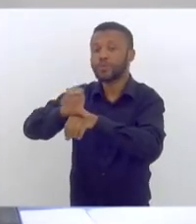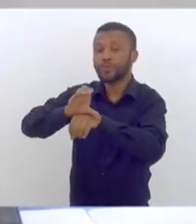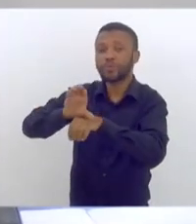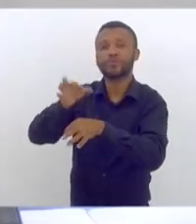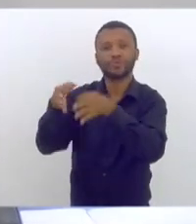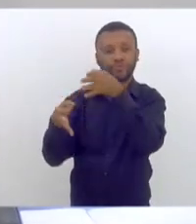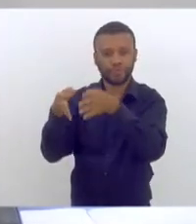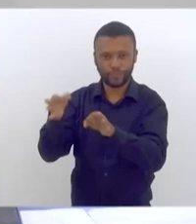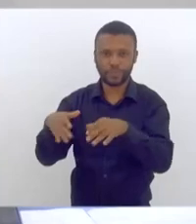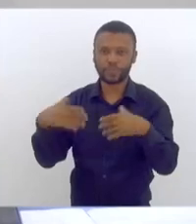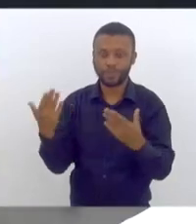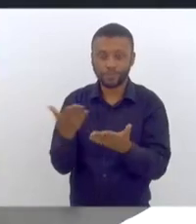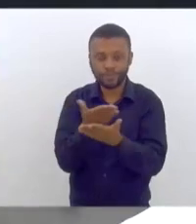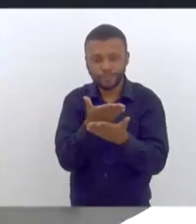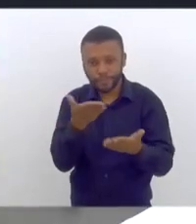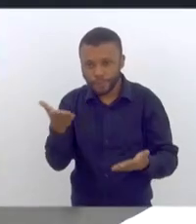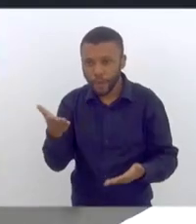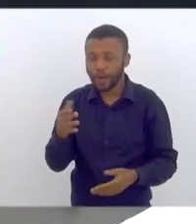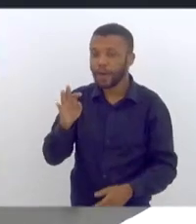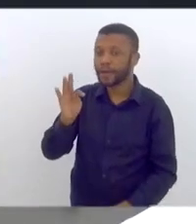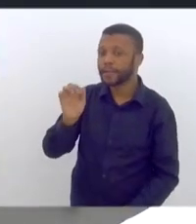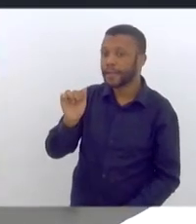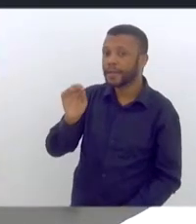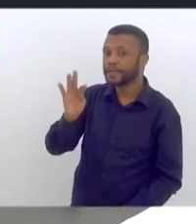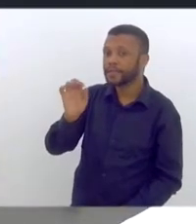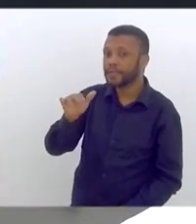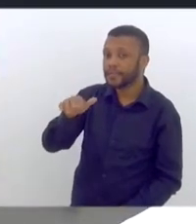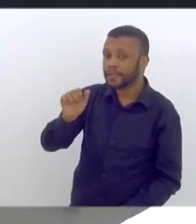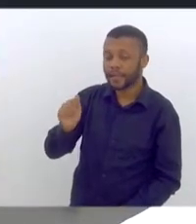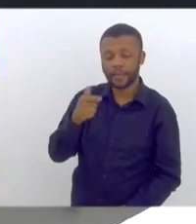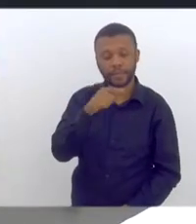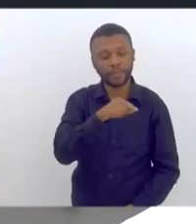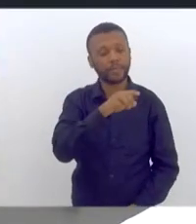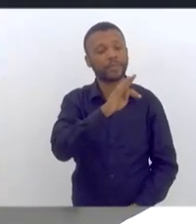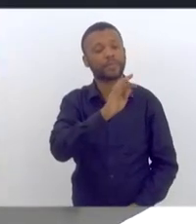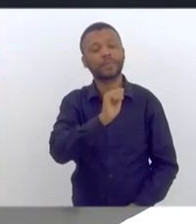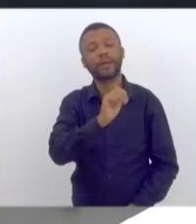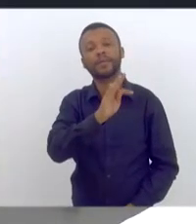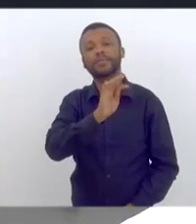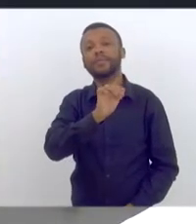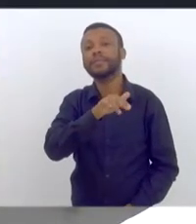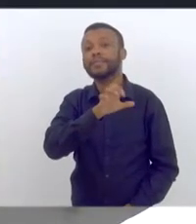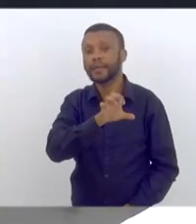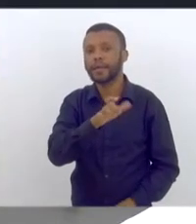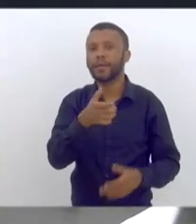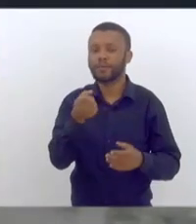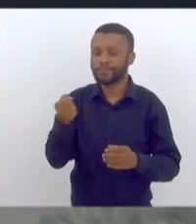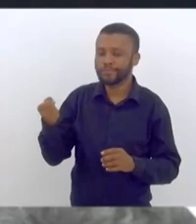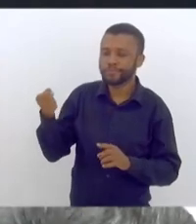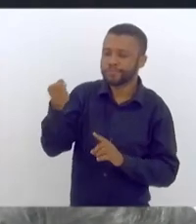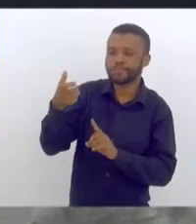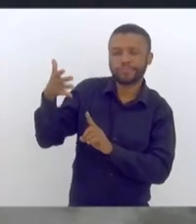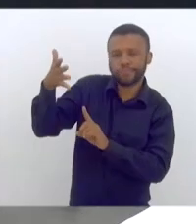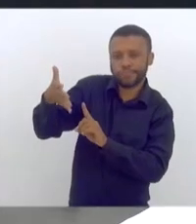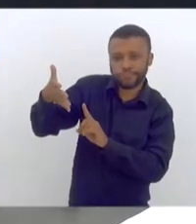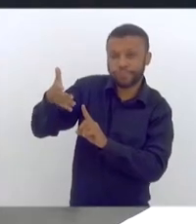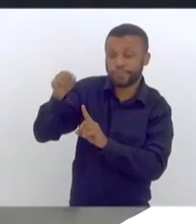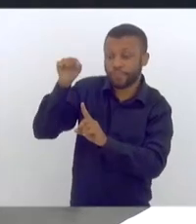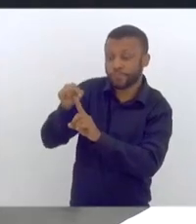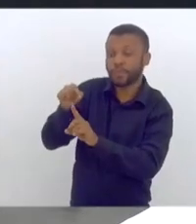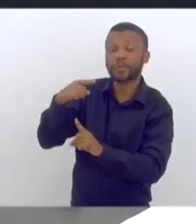doutoras tatianas Tatiana e Tatiane Alô abre o som da doutora